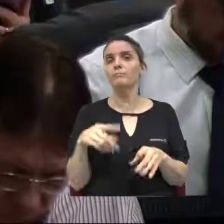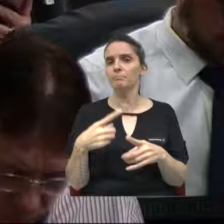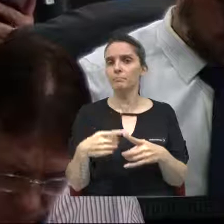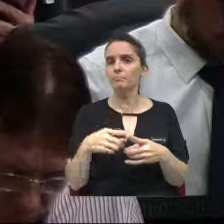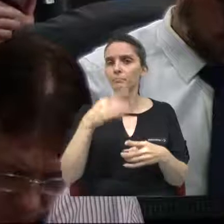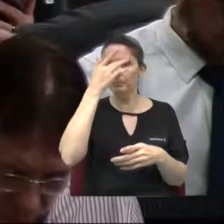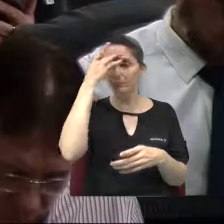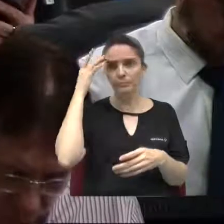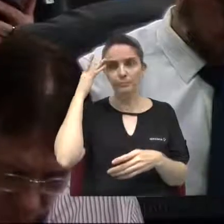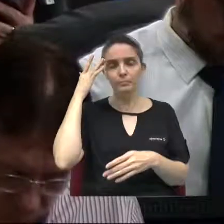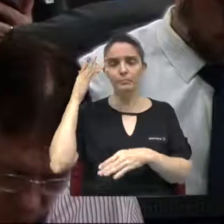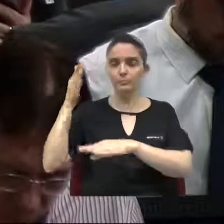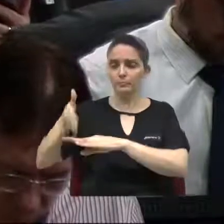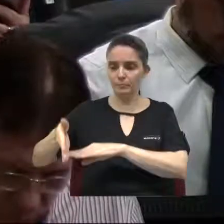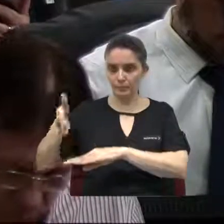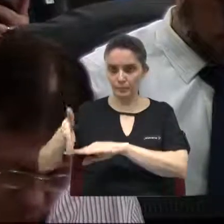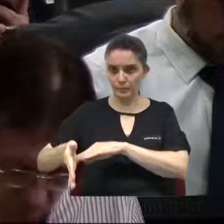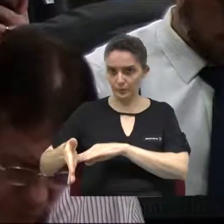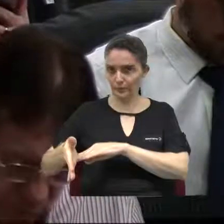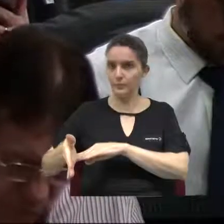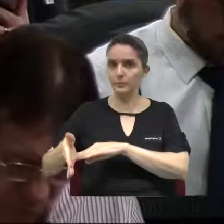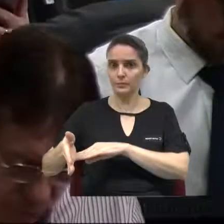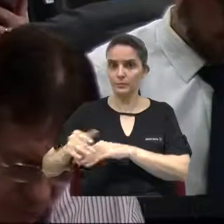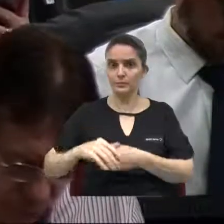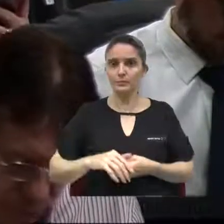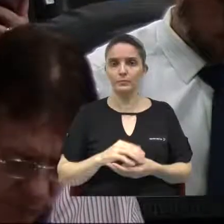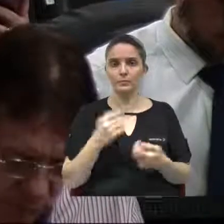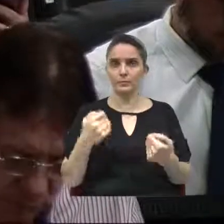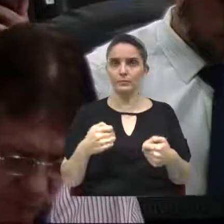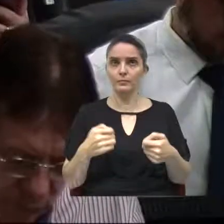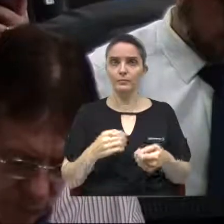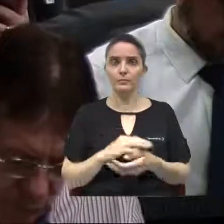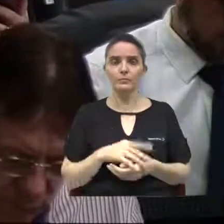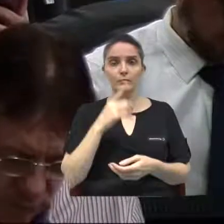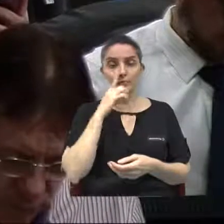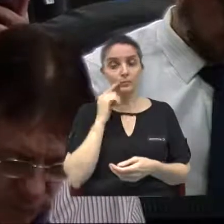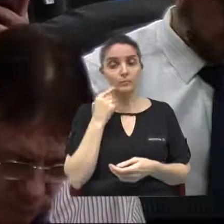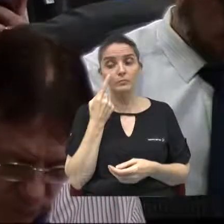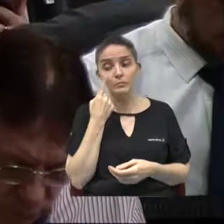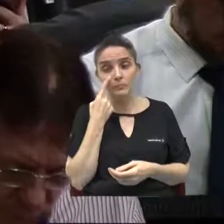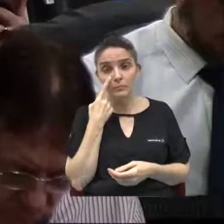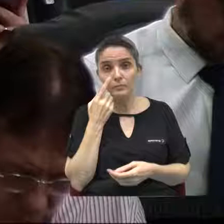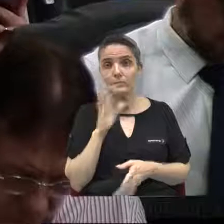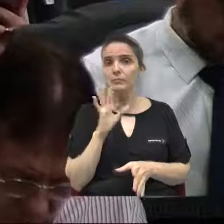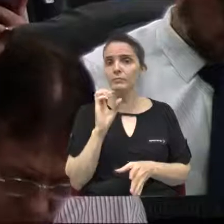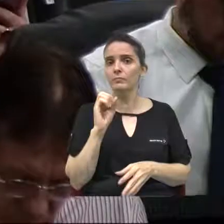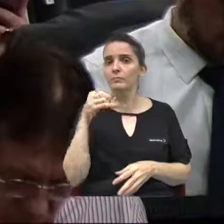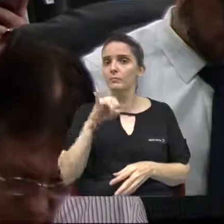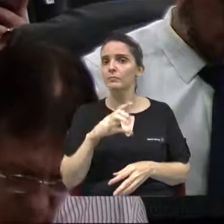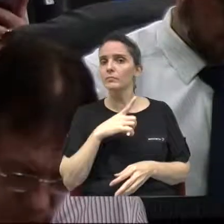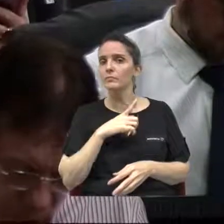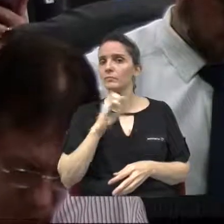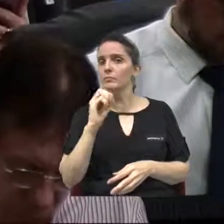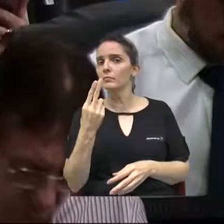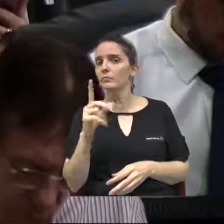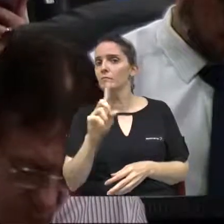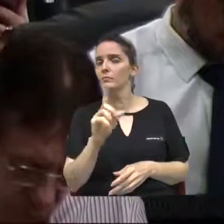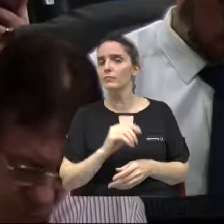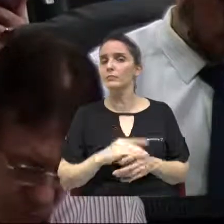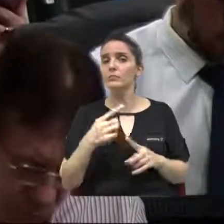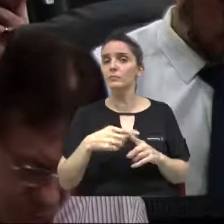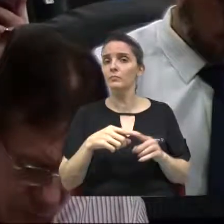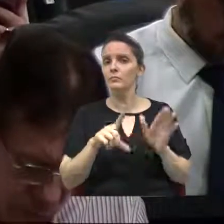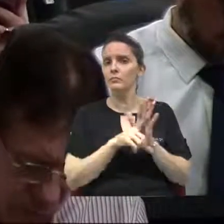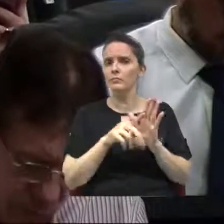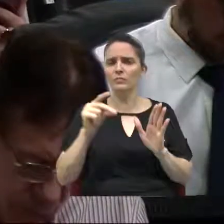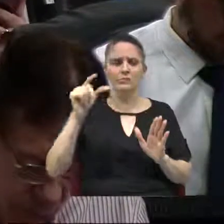são ostomizadas vão até lá deve ter. Eu vou procurar ver se lá tem ou não, porque é uma lei de vários